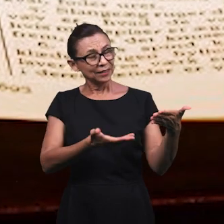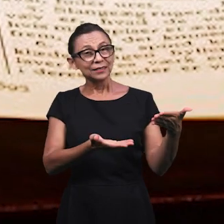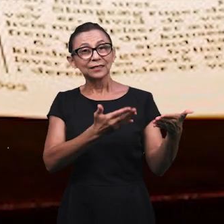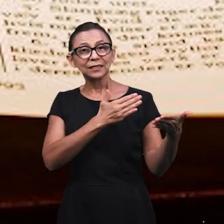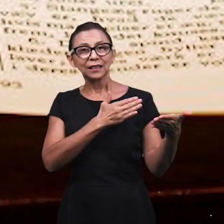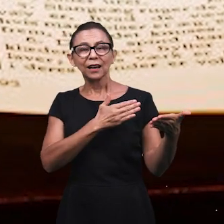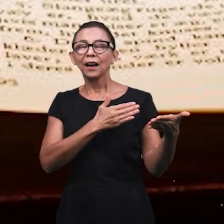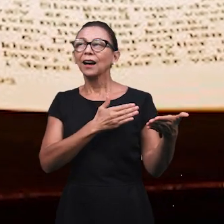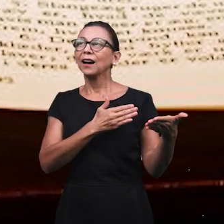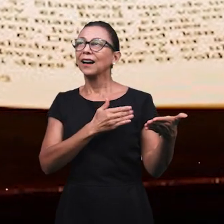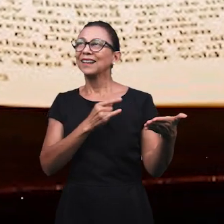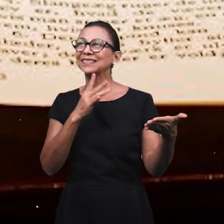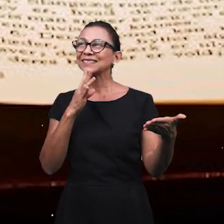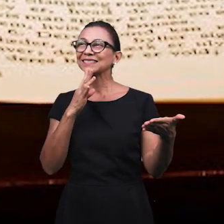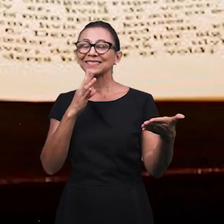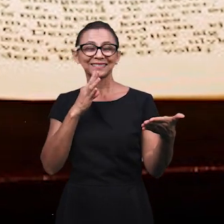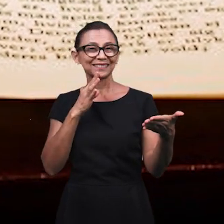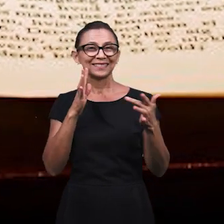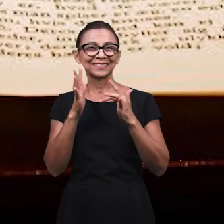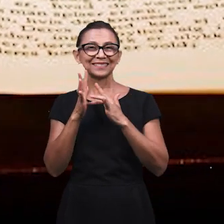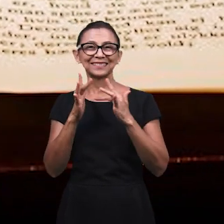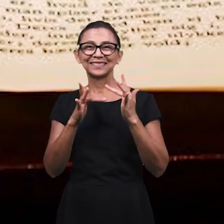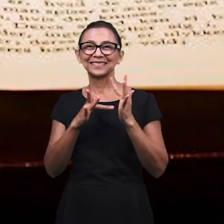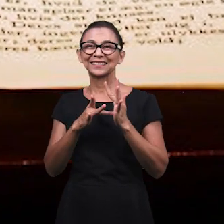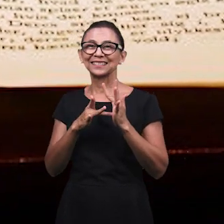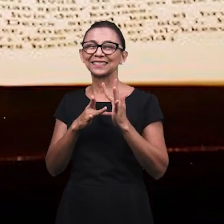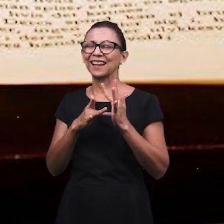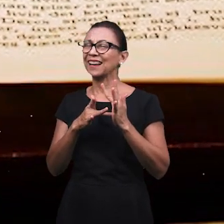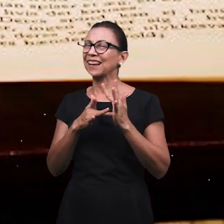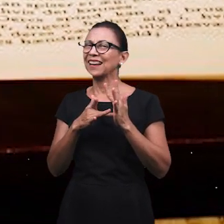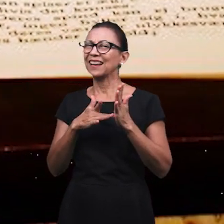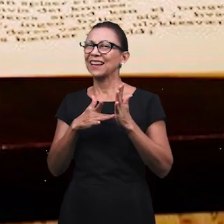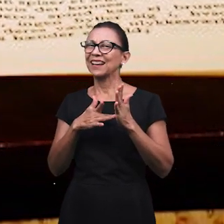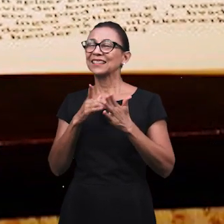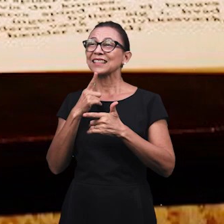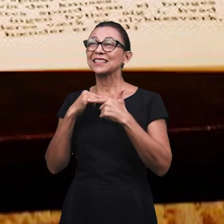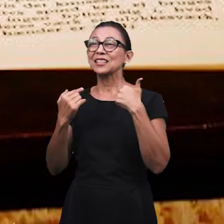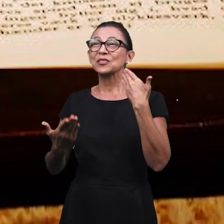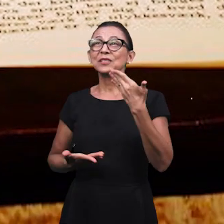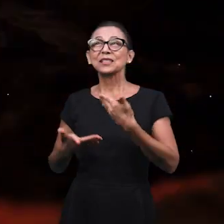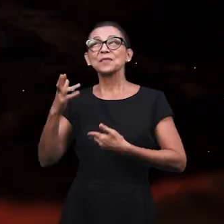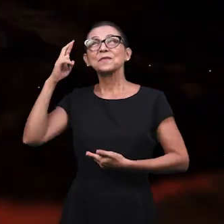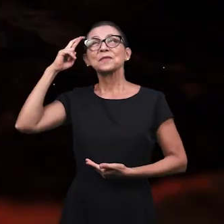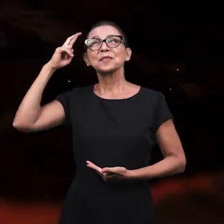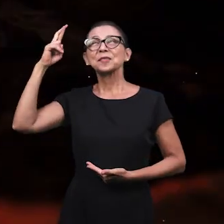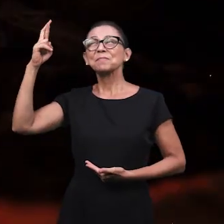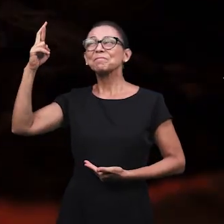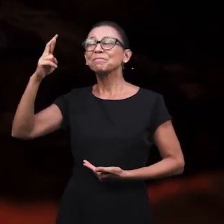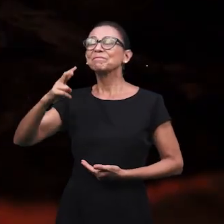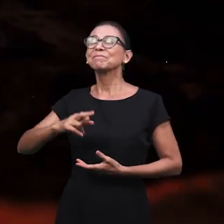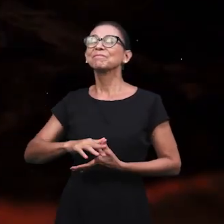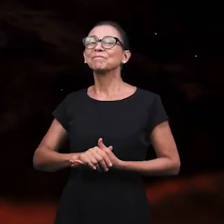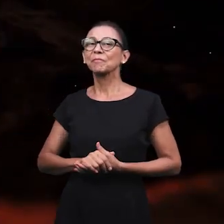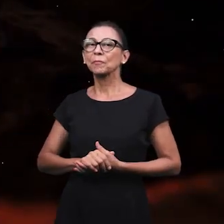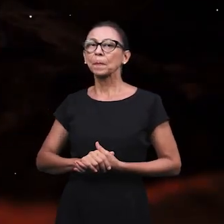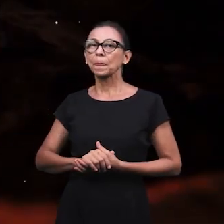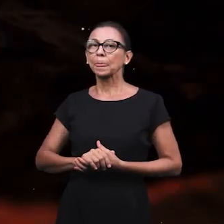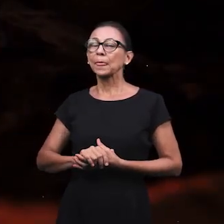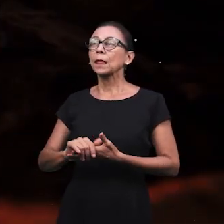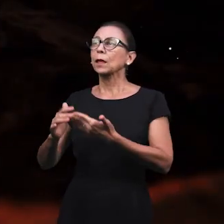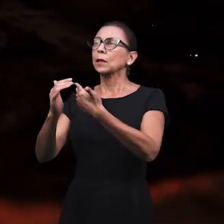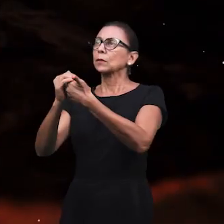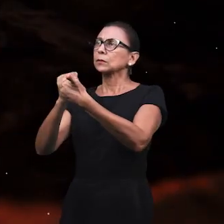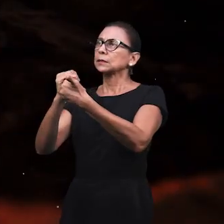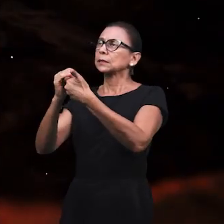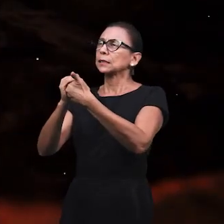quero te servir. Quando falas, obedeço. A bênção está em